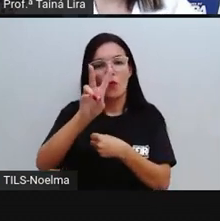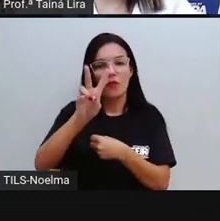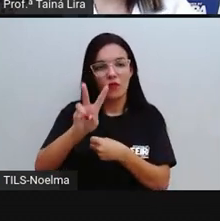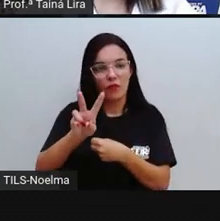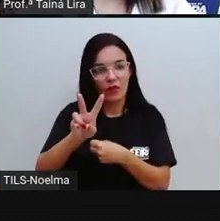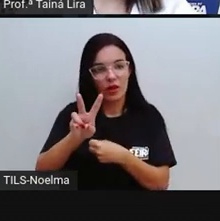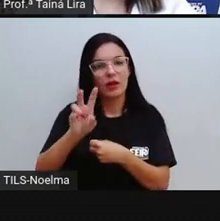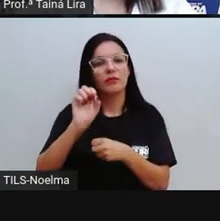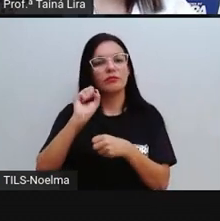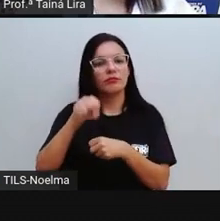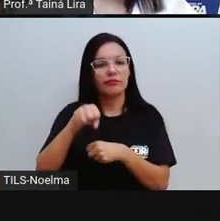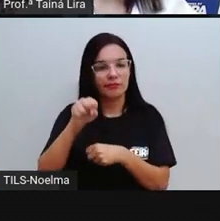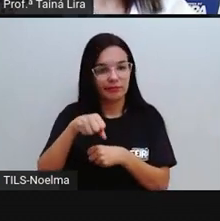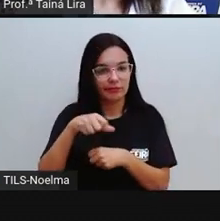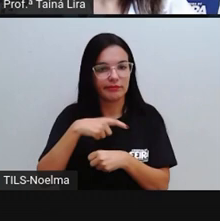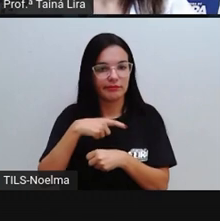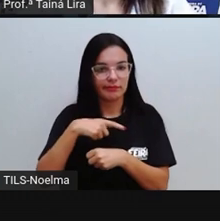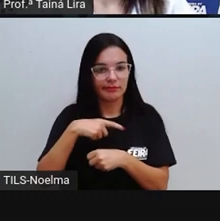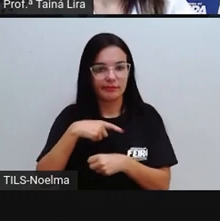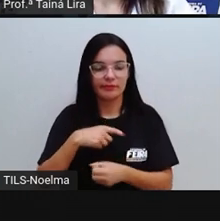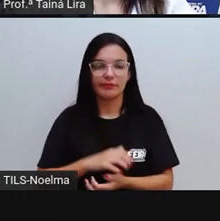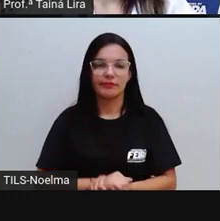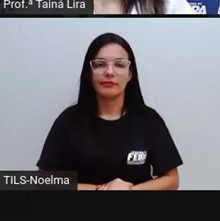se proteger do sol, certo?